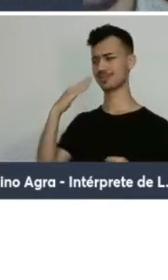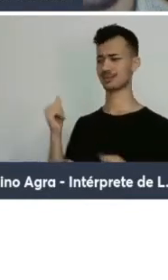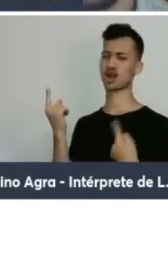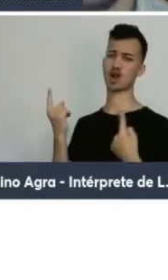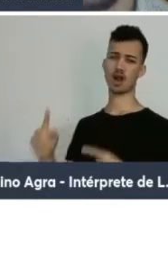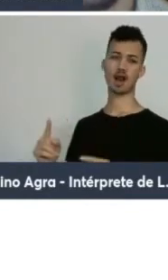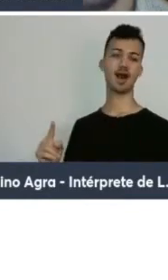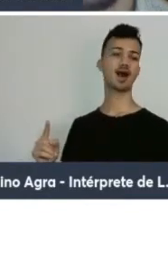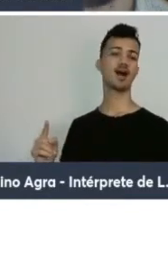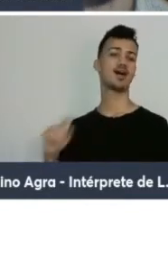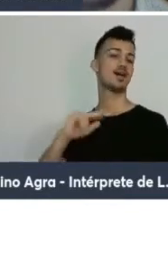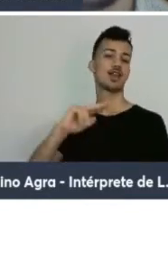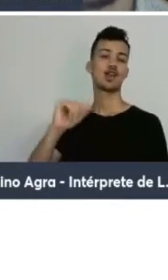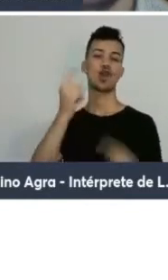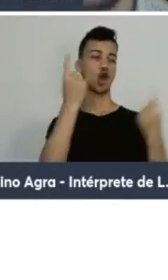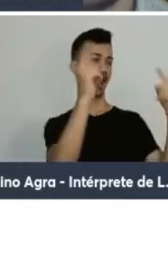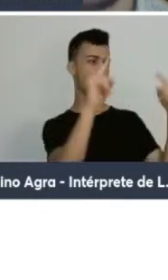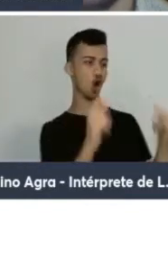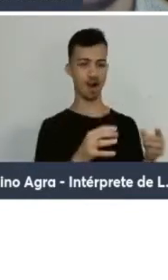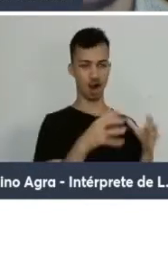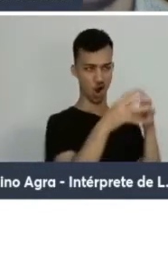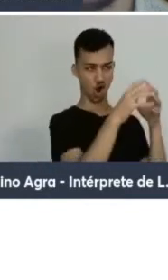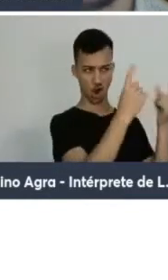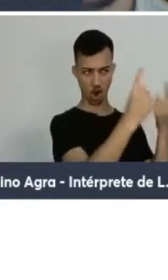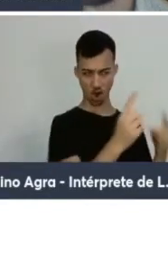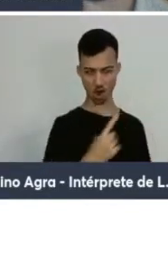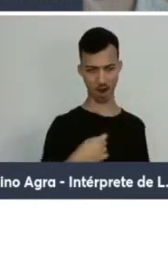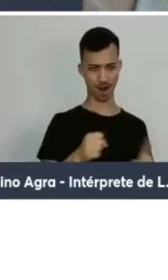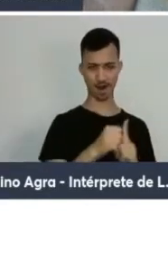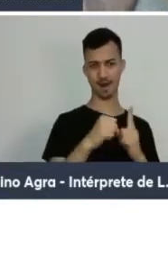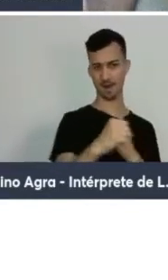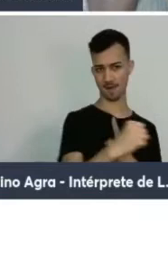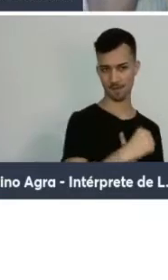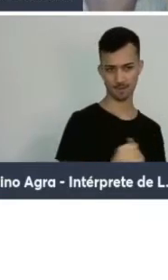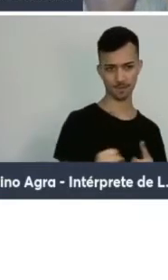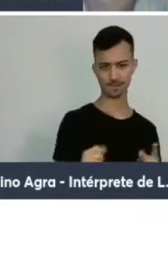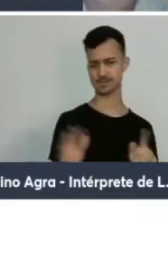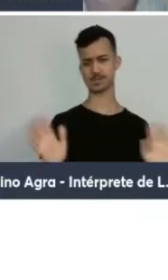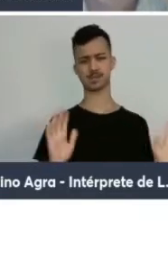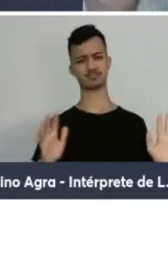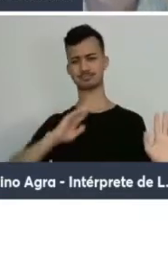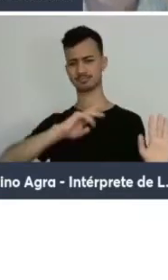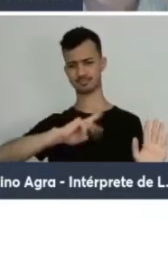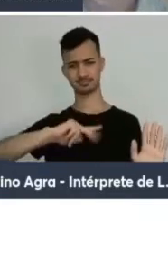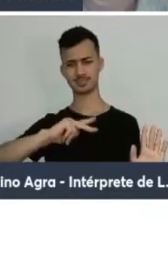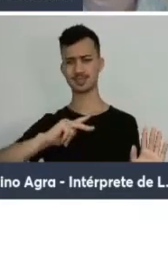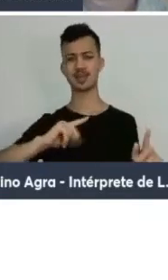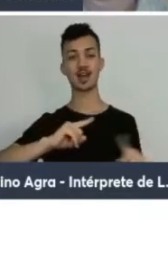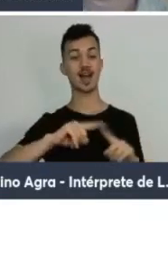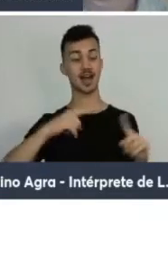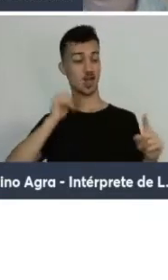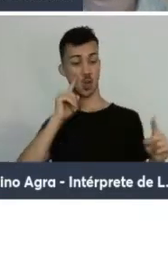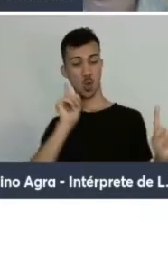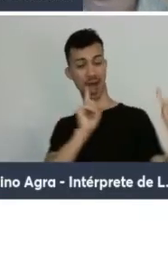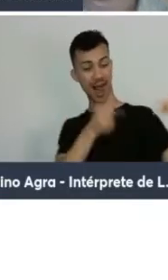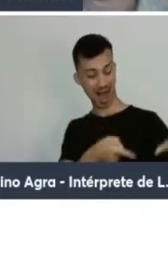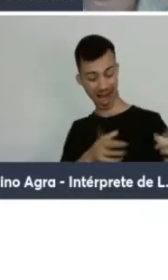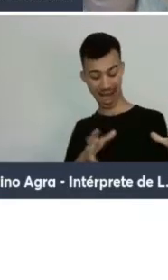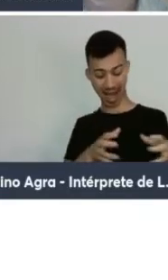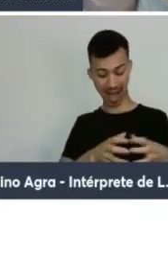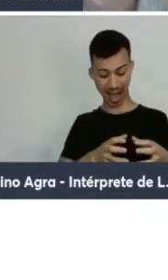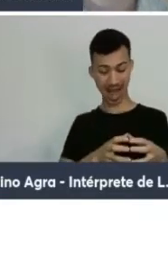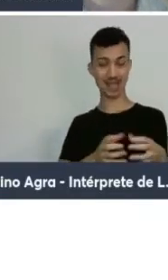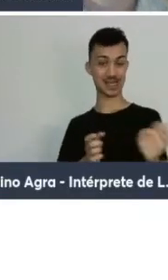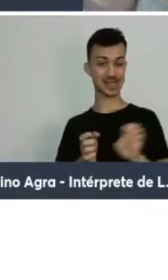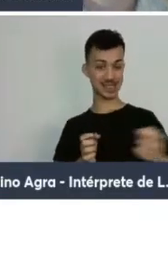eram movimentos contra si. Os grupinhos não brigavam contra si. Não era uma disputa, né, de